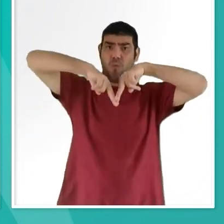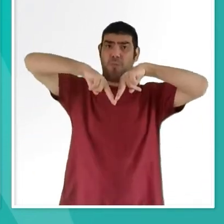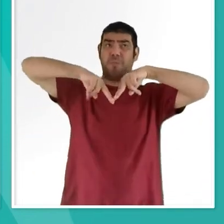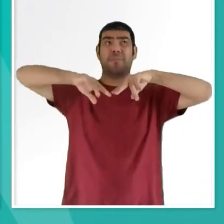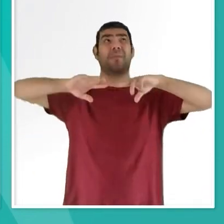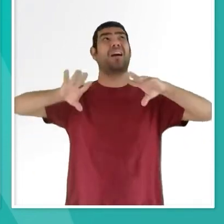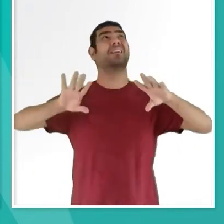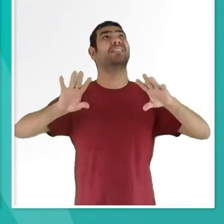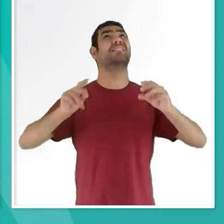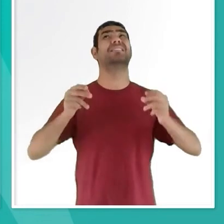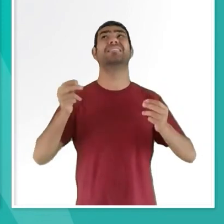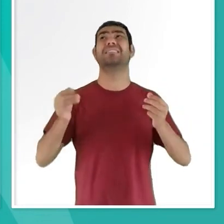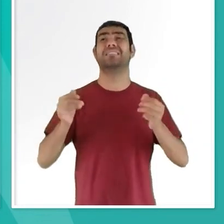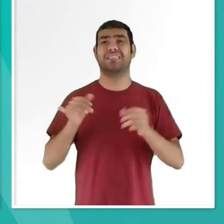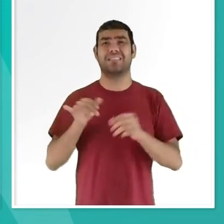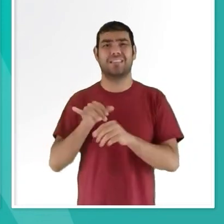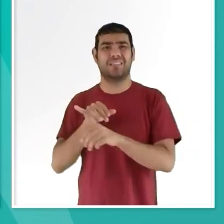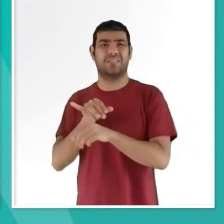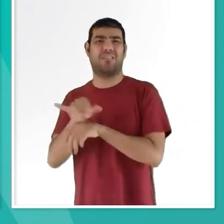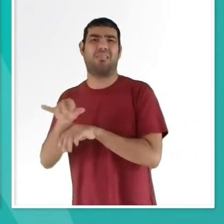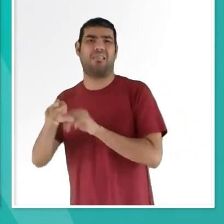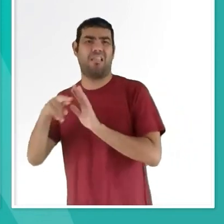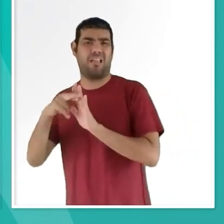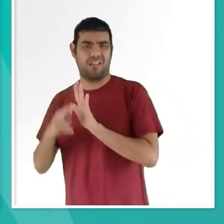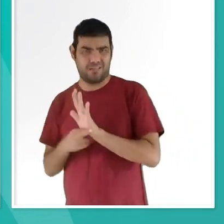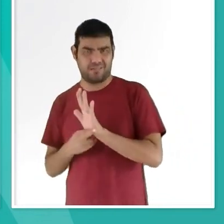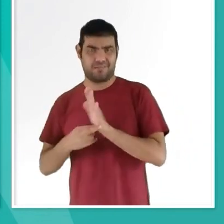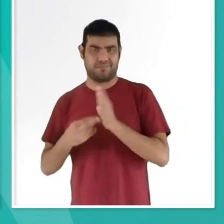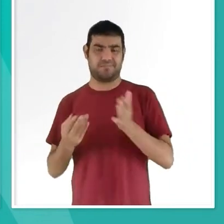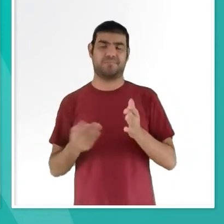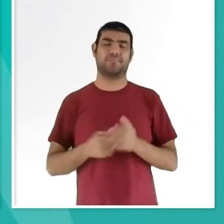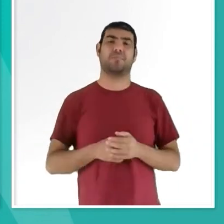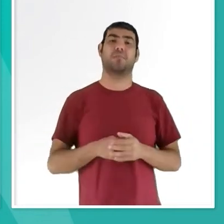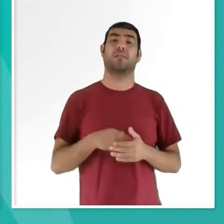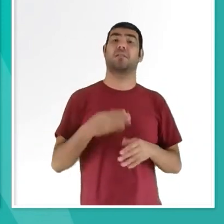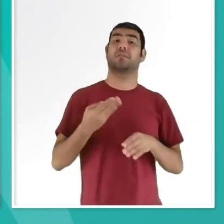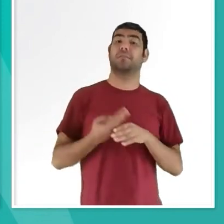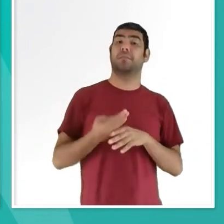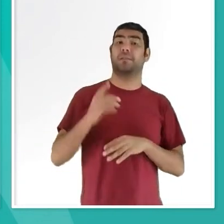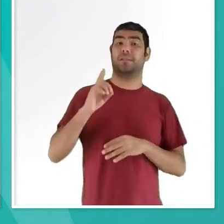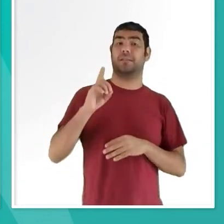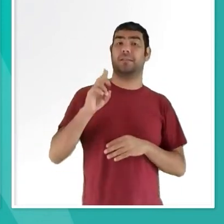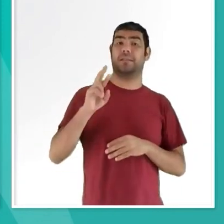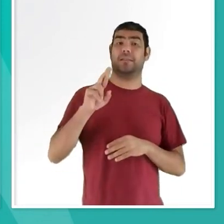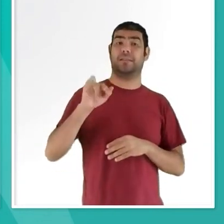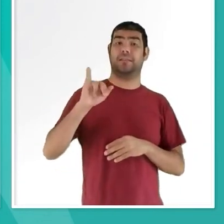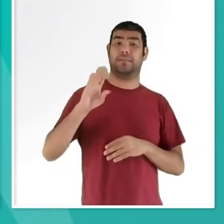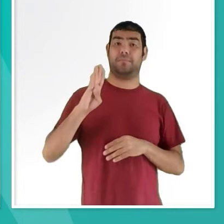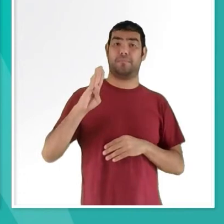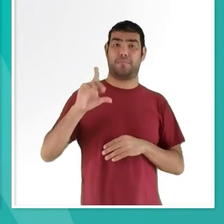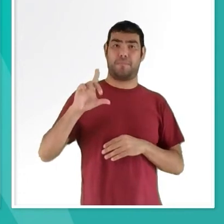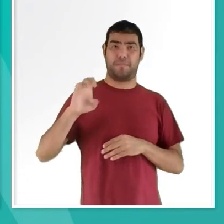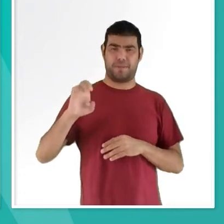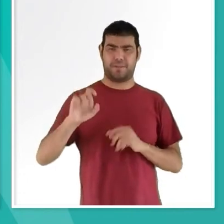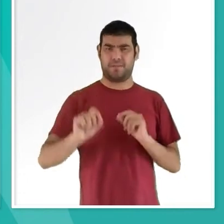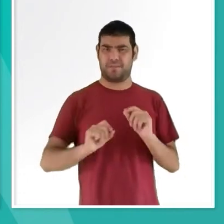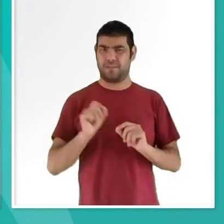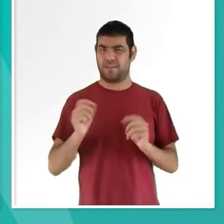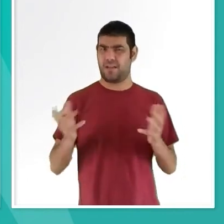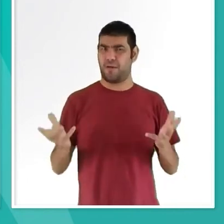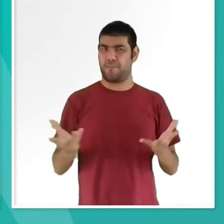burlar as regras do futebol. Depois nós temos o drible. O drible é a habilidade de fazer